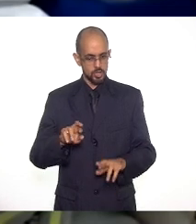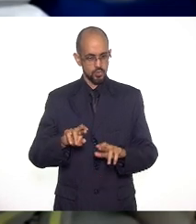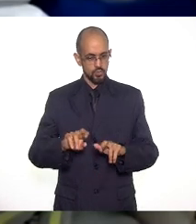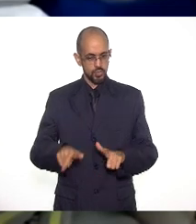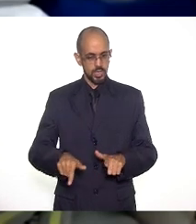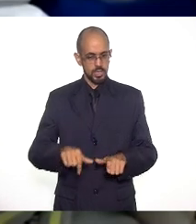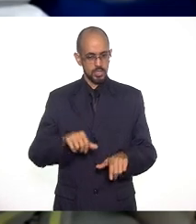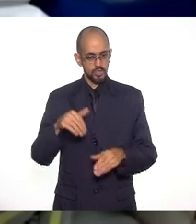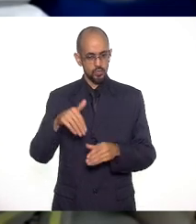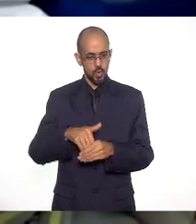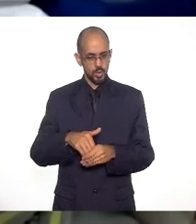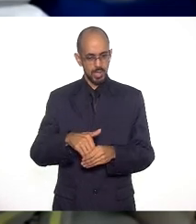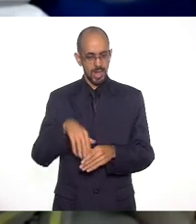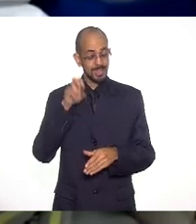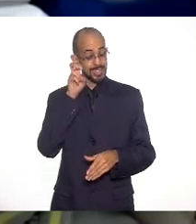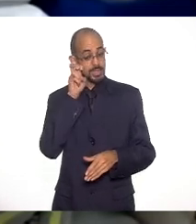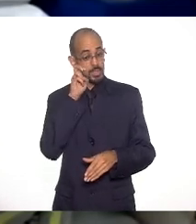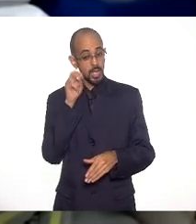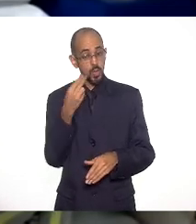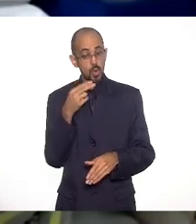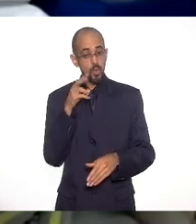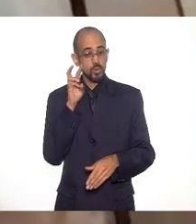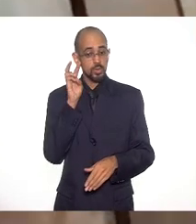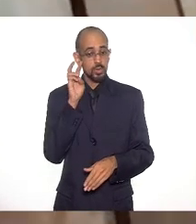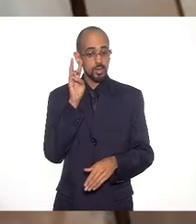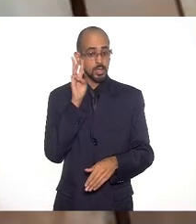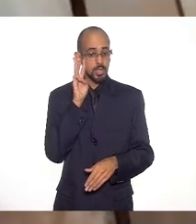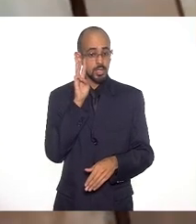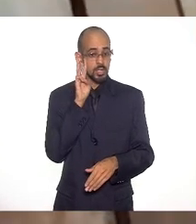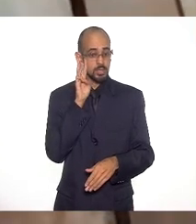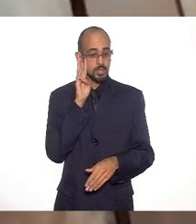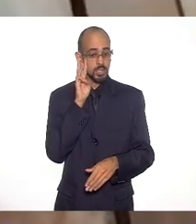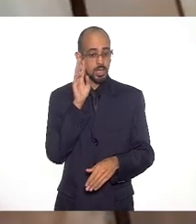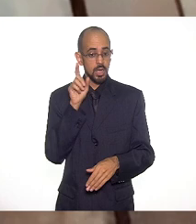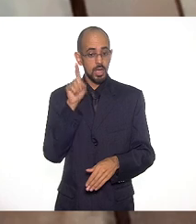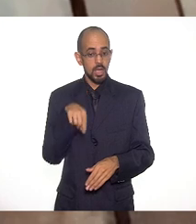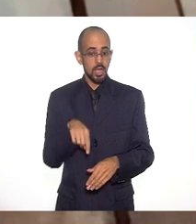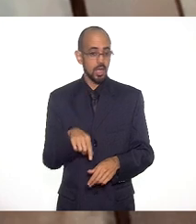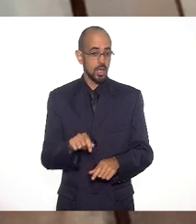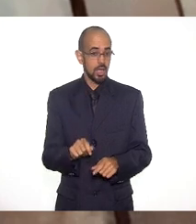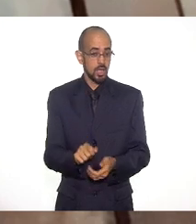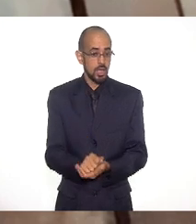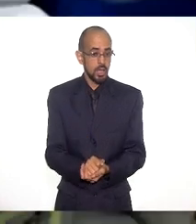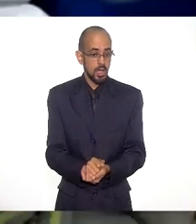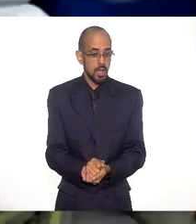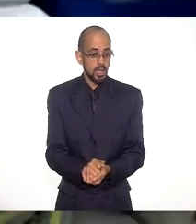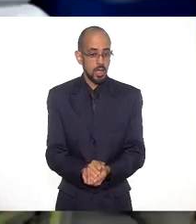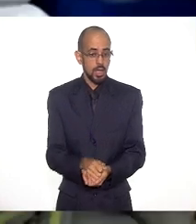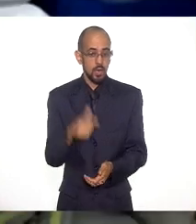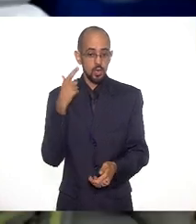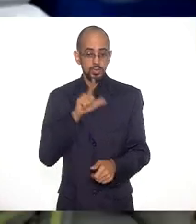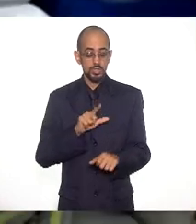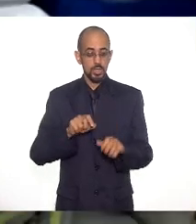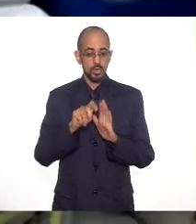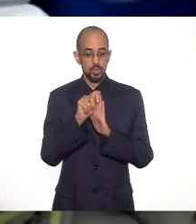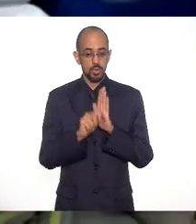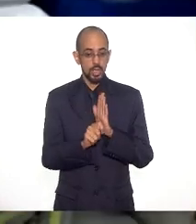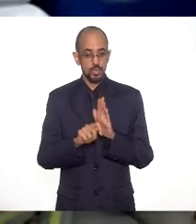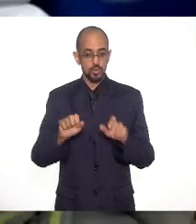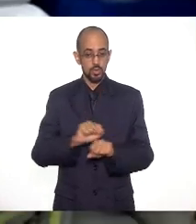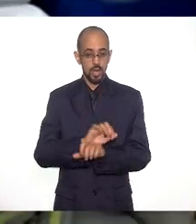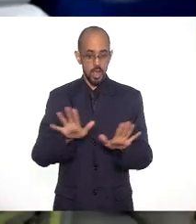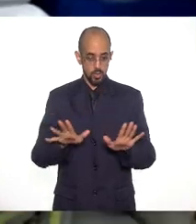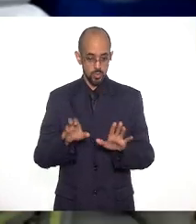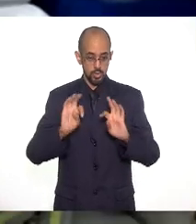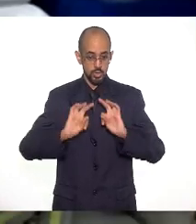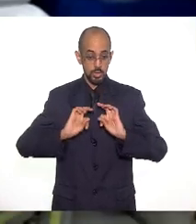um texto legal, assim, muito mais claro. Mas trazendo a solução, não tem problema. Entendeu, Márcio? Então, a gente, se todo mundo se